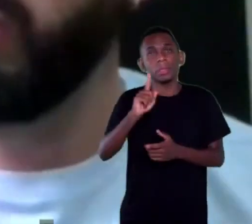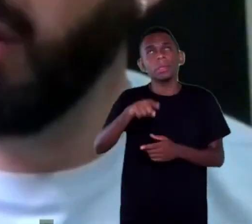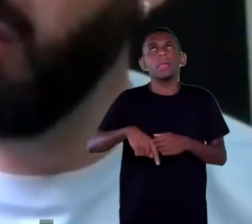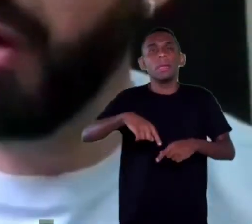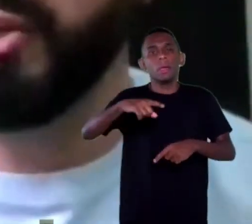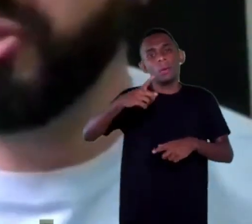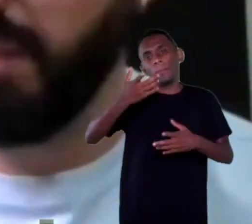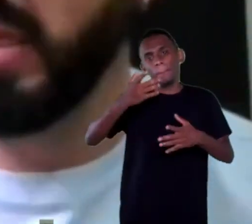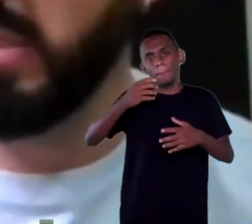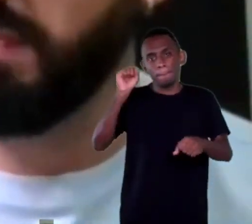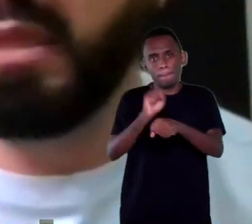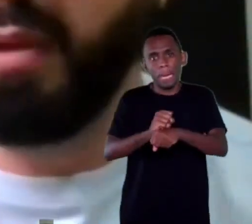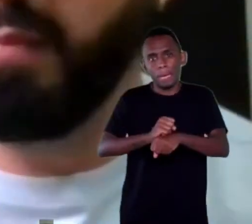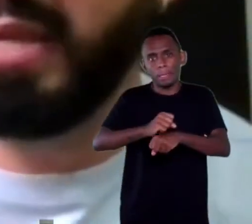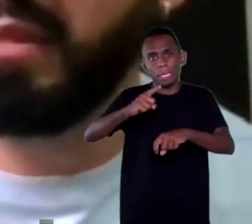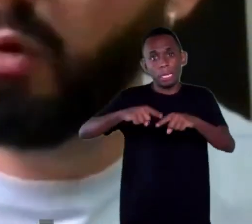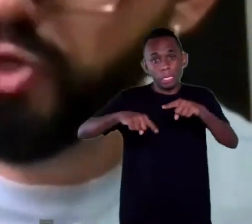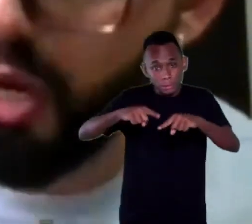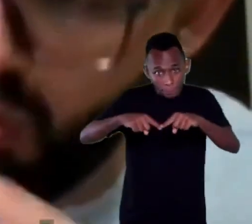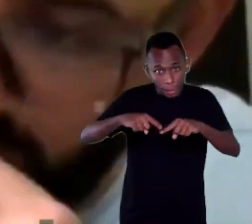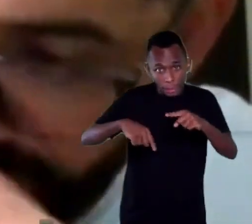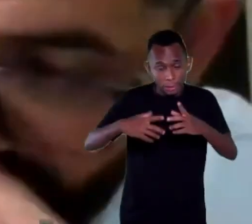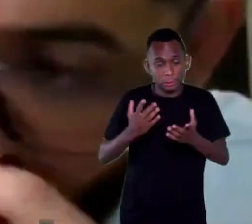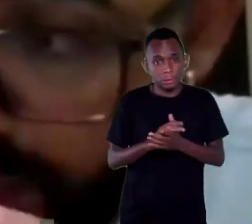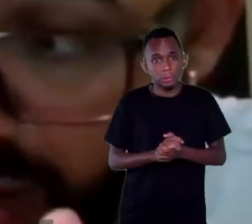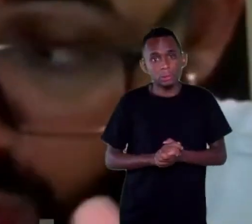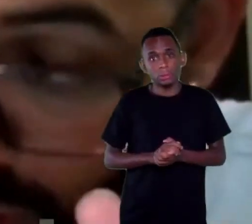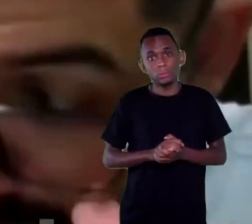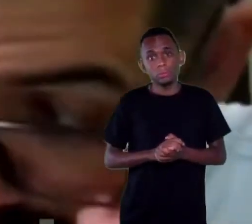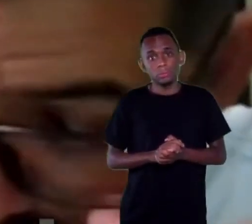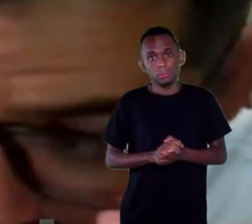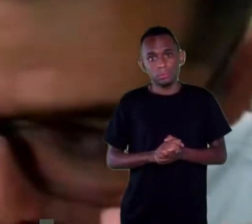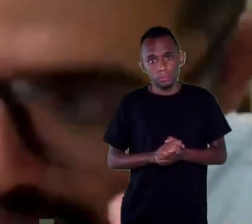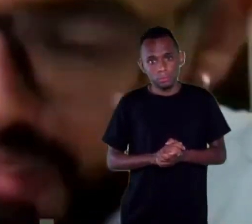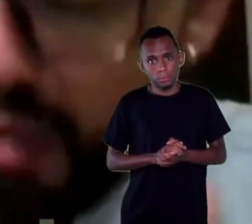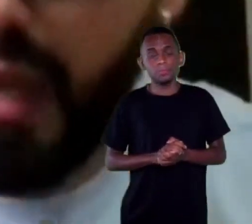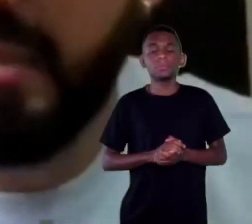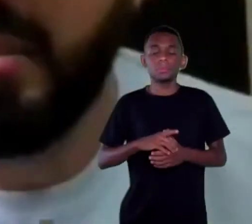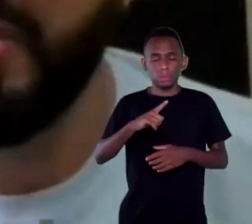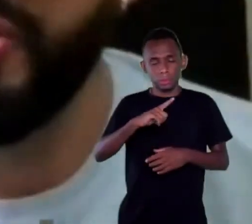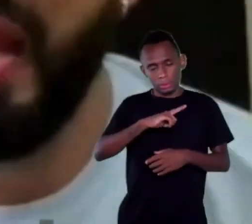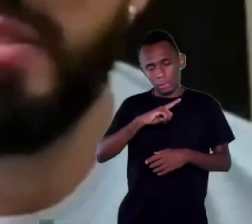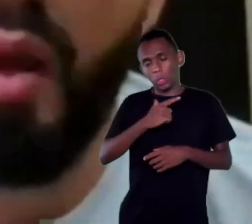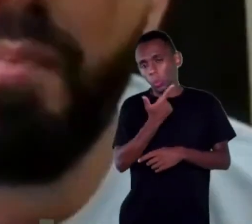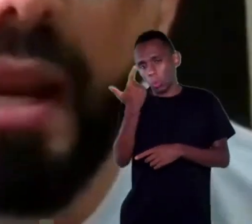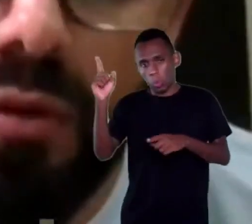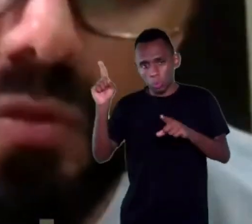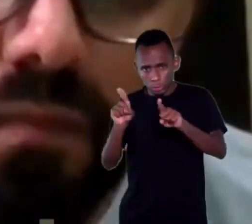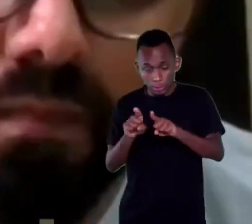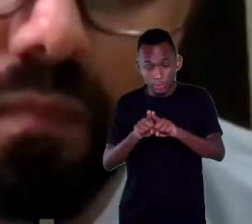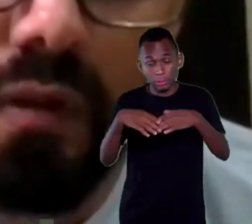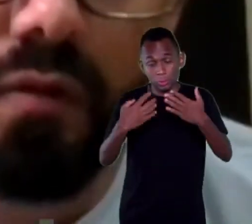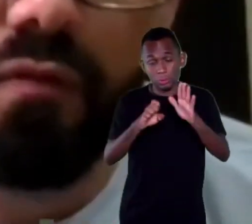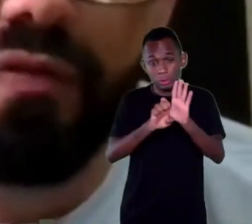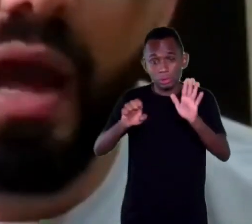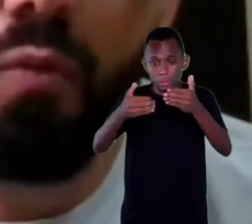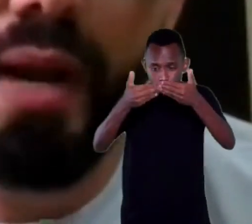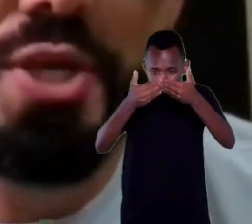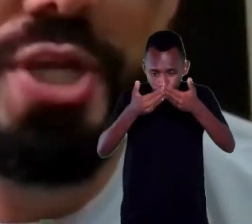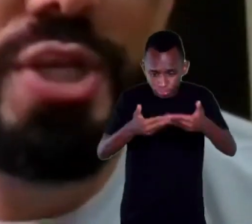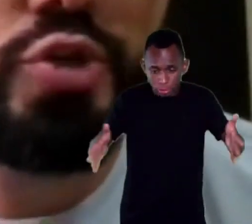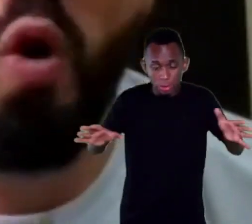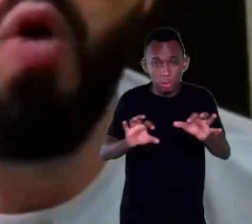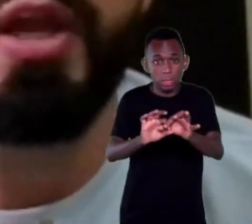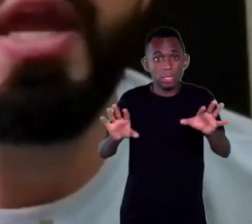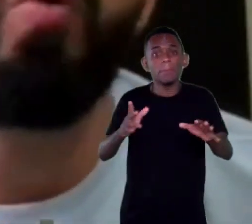ter um outro agora que já participei também, mas ainda não chegou, que é o Prêmio Off Flip. Esses editais são abertos, falam